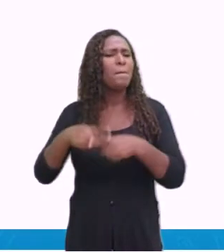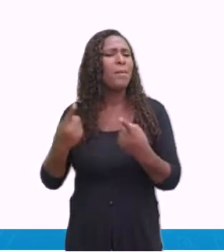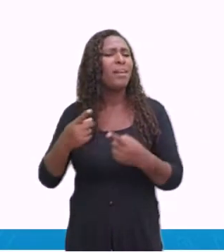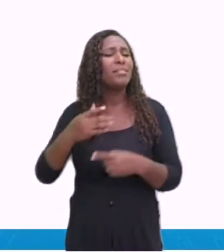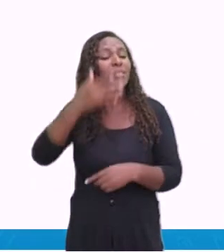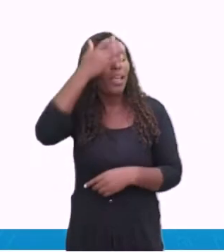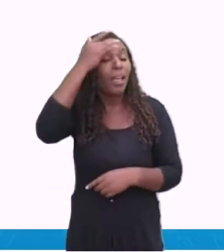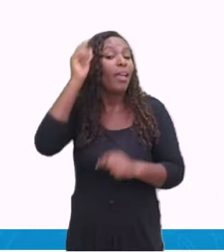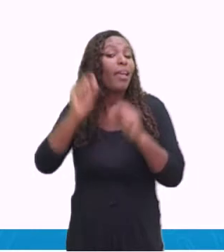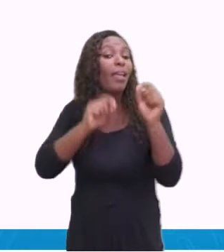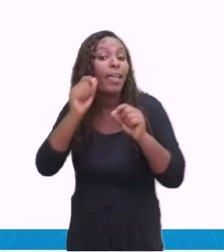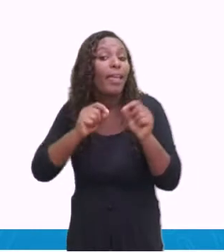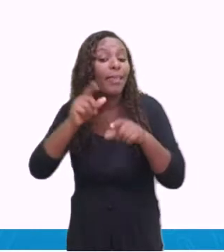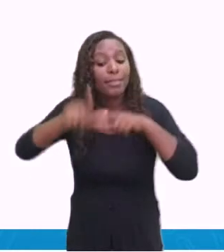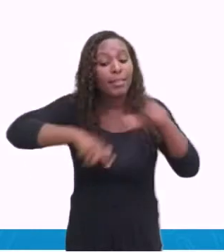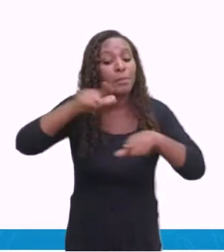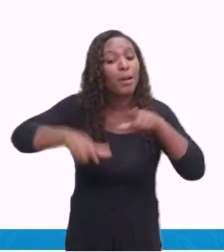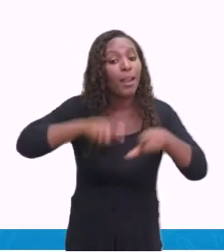escambo.